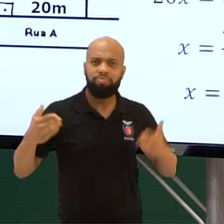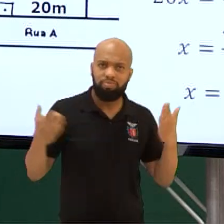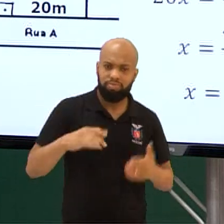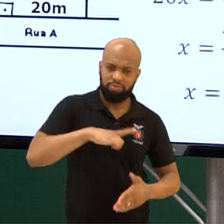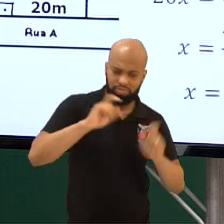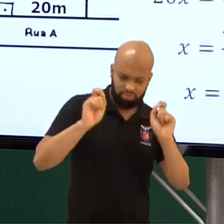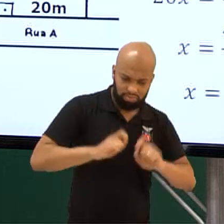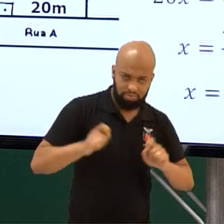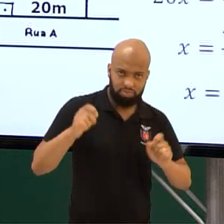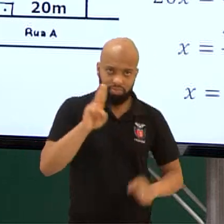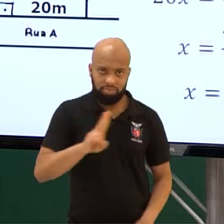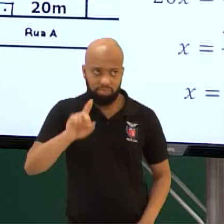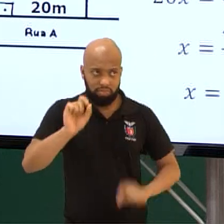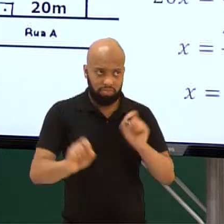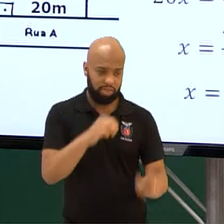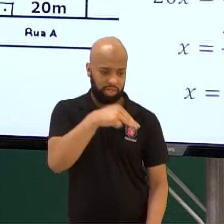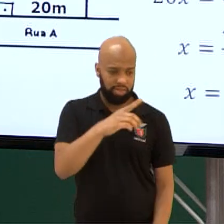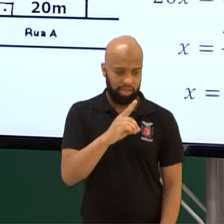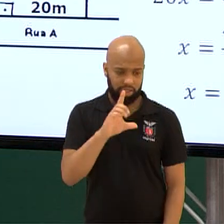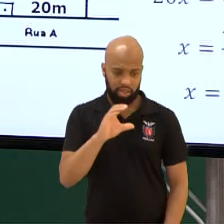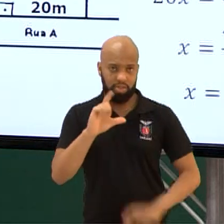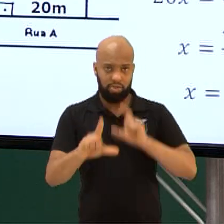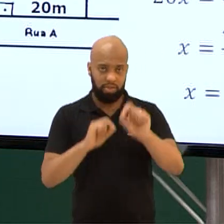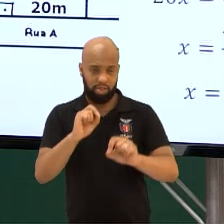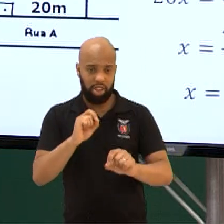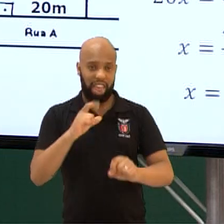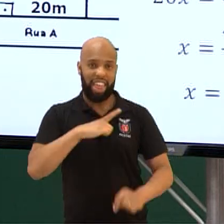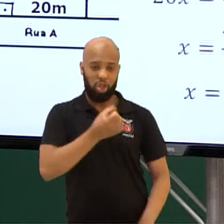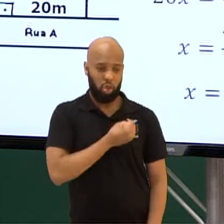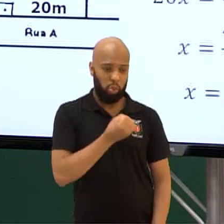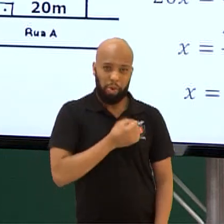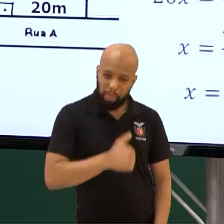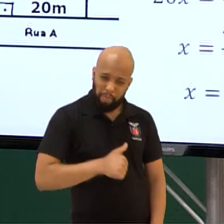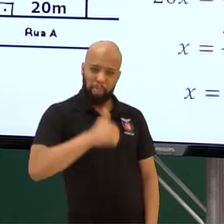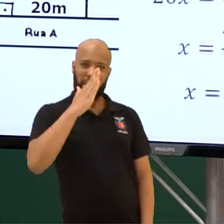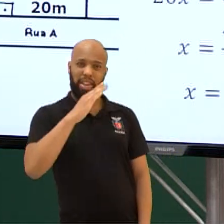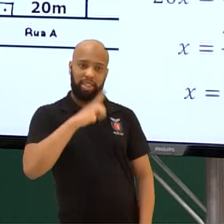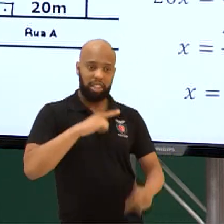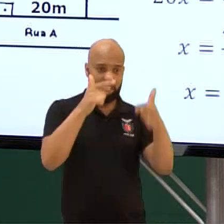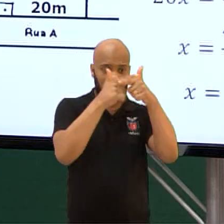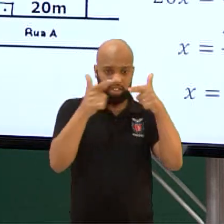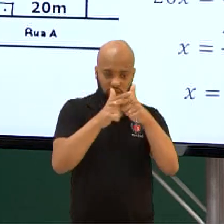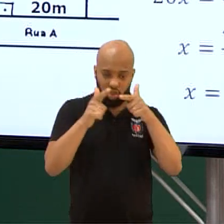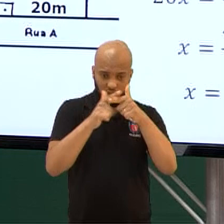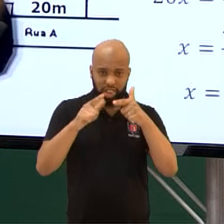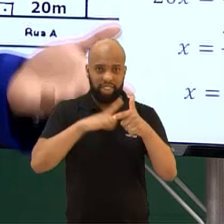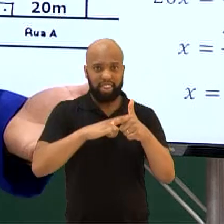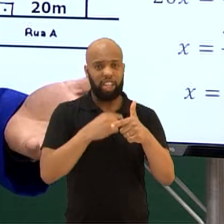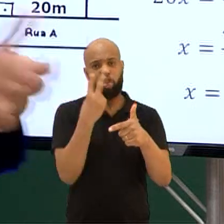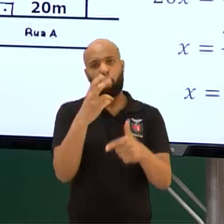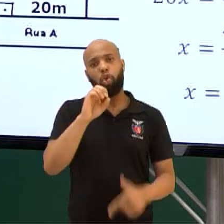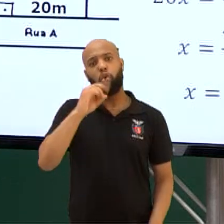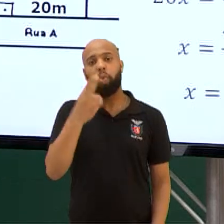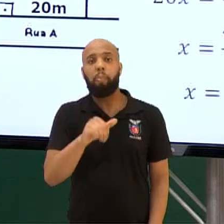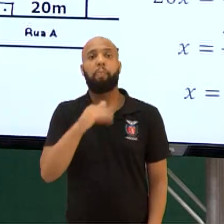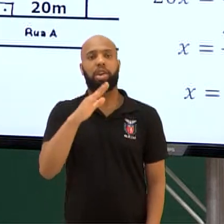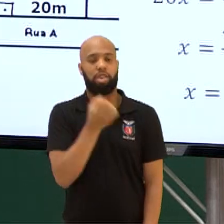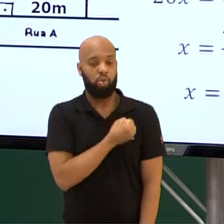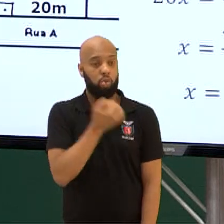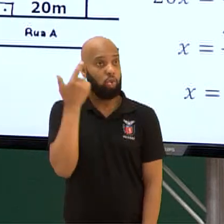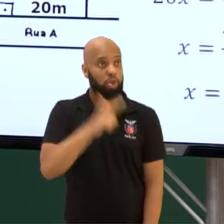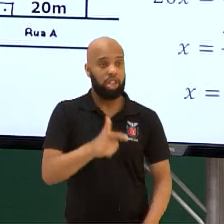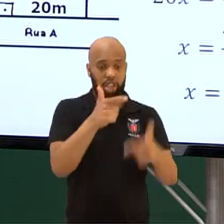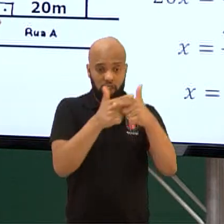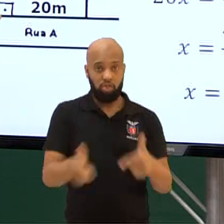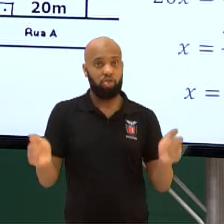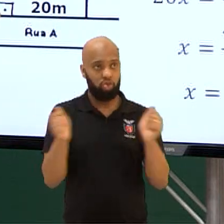podemos colocar é aqui, ó. O máximo divisor comum é o maior número que divide ao mesmo tempo outro dois ou mais números, né? Então,